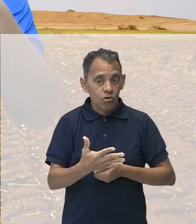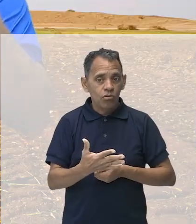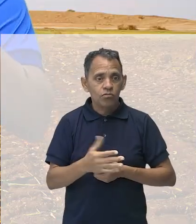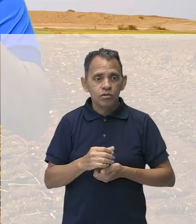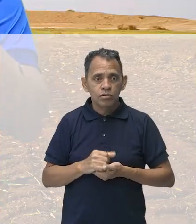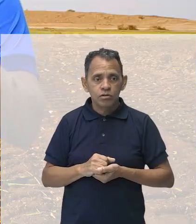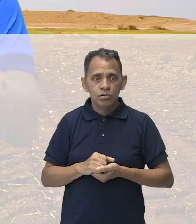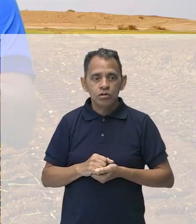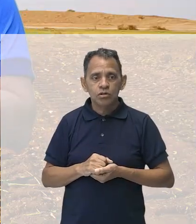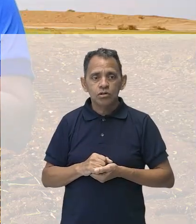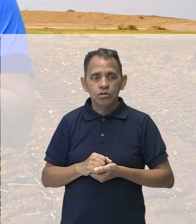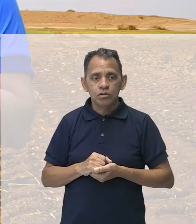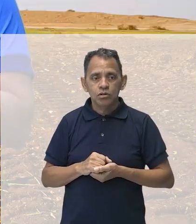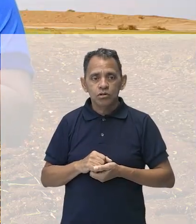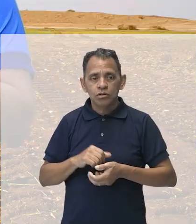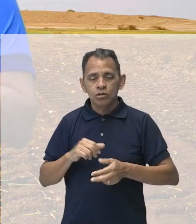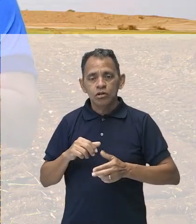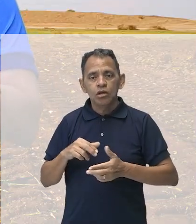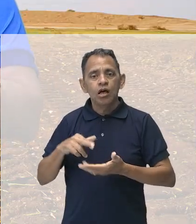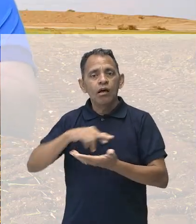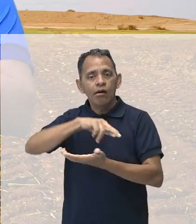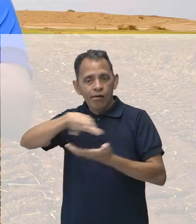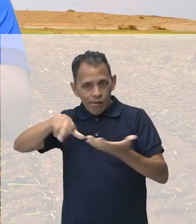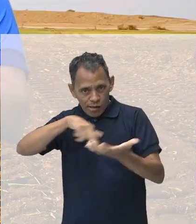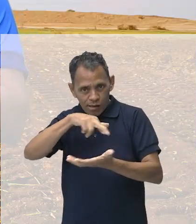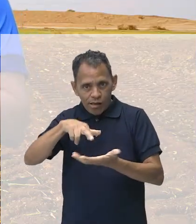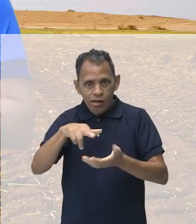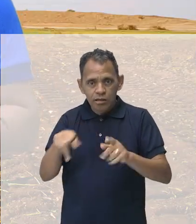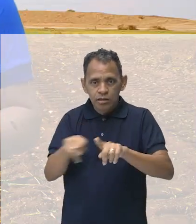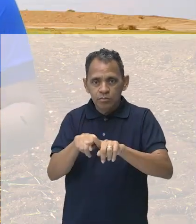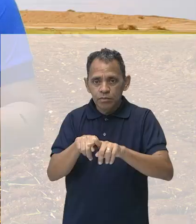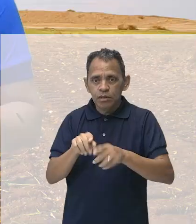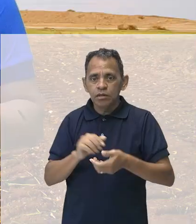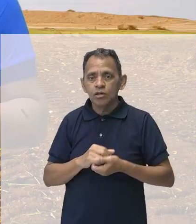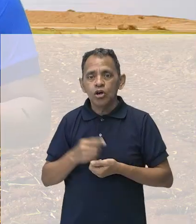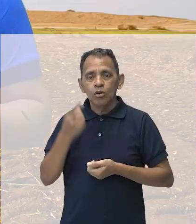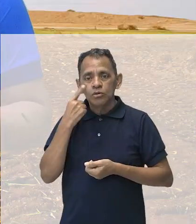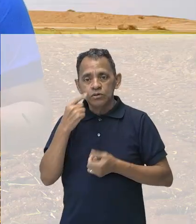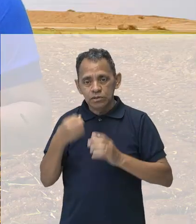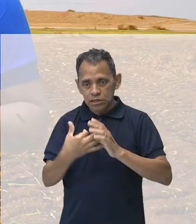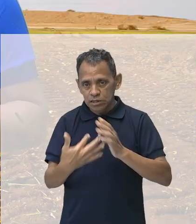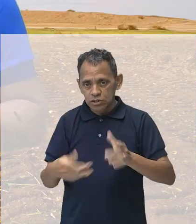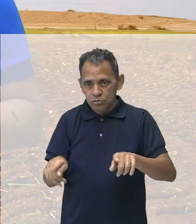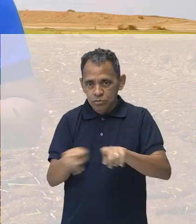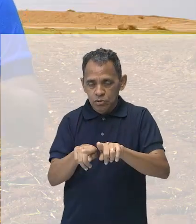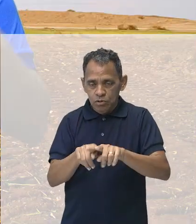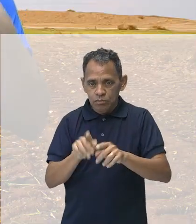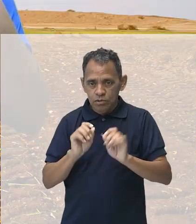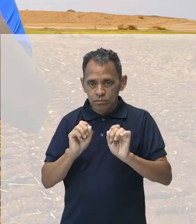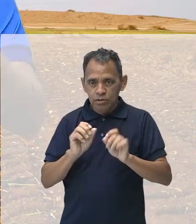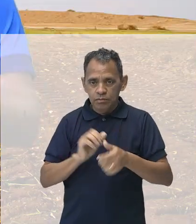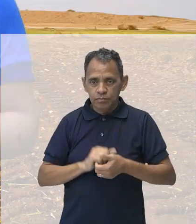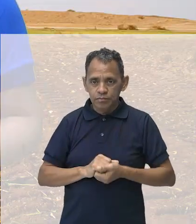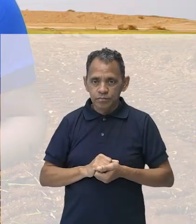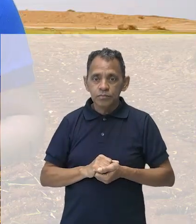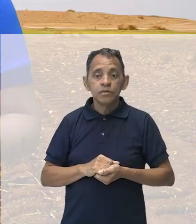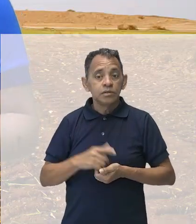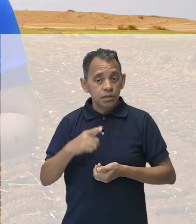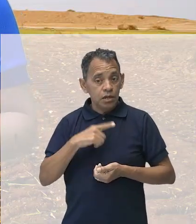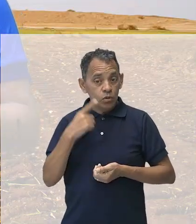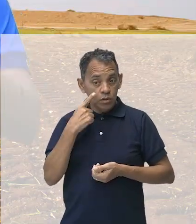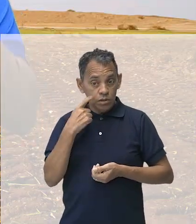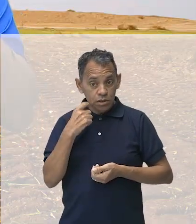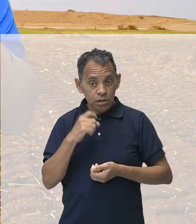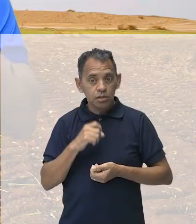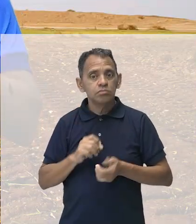gente realmente observa aí todas essas características. Agora, há também, gente, um interesse crescente